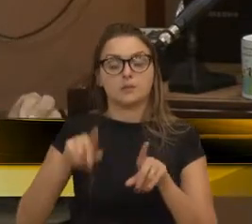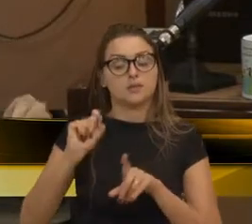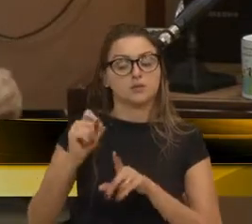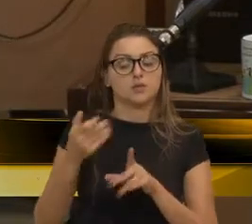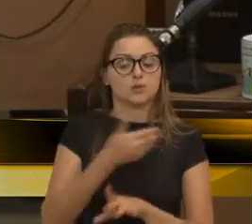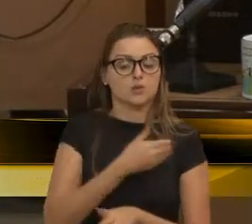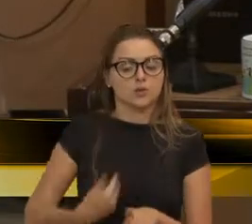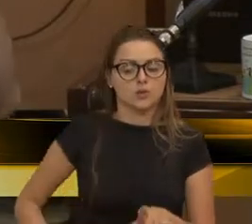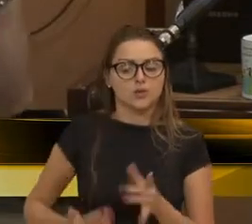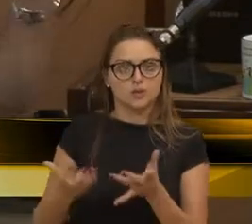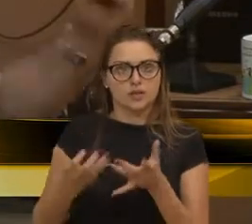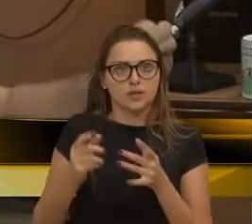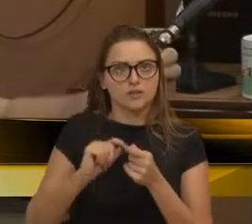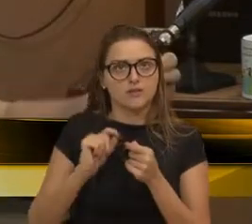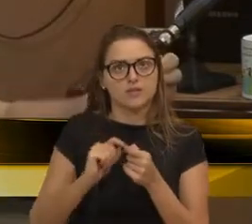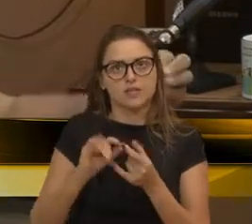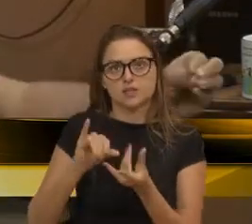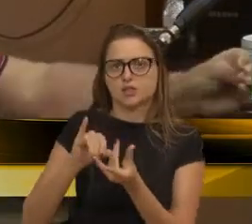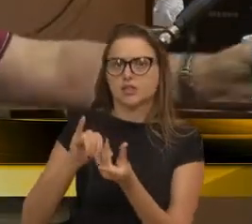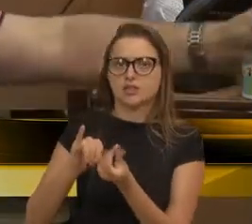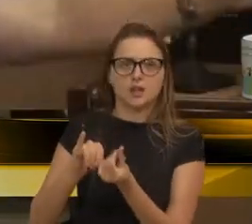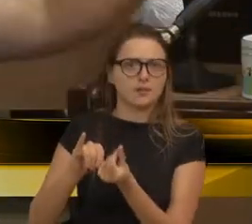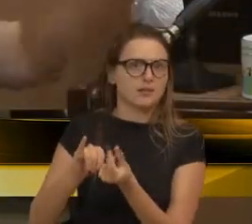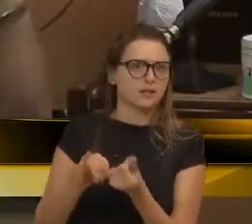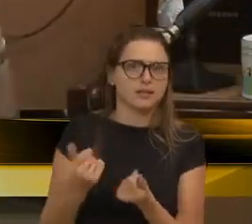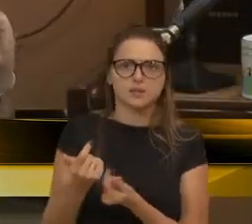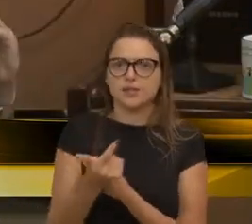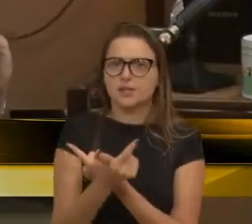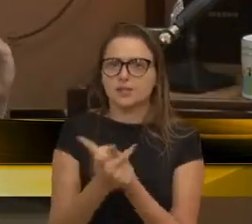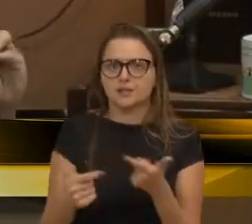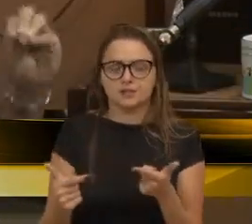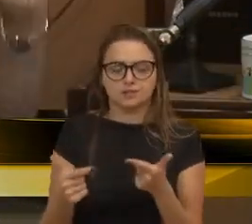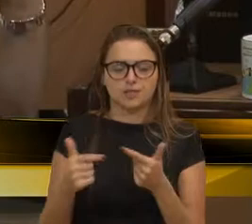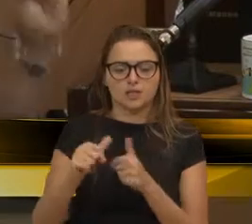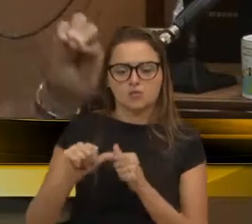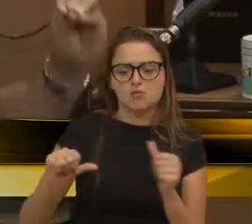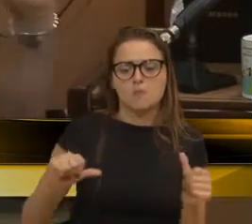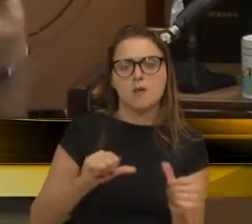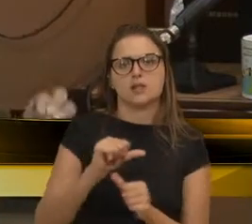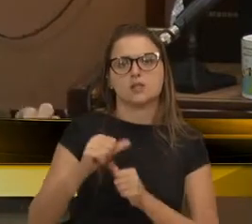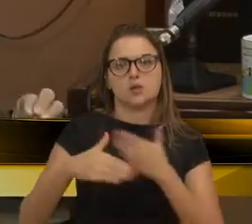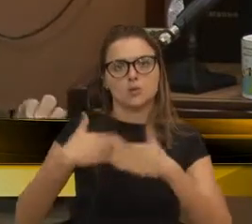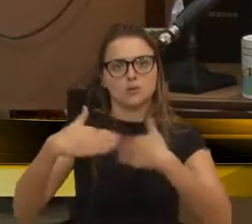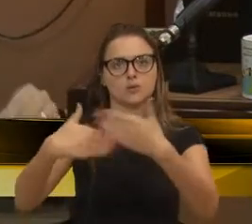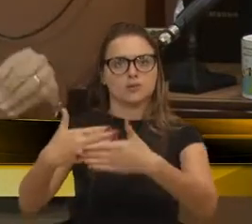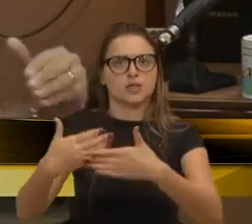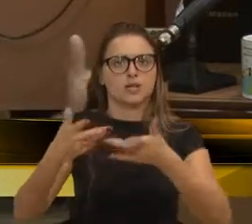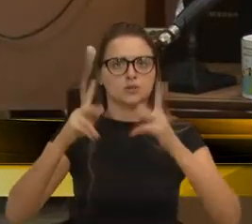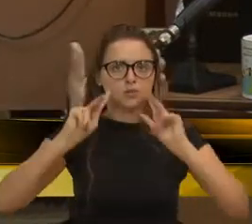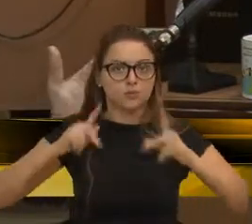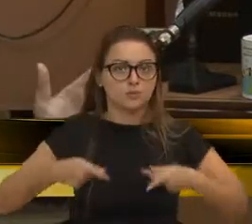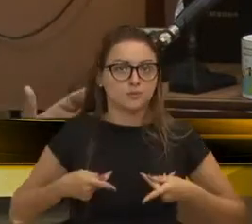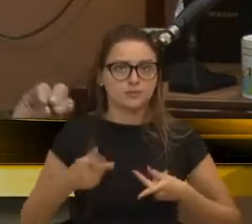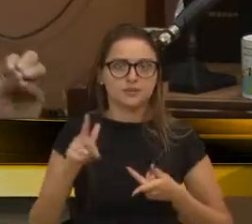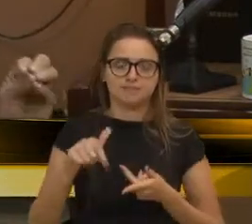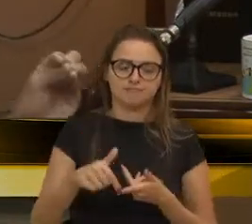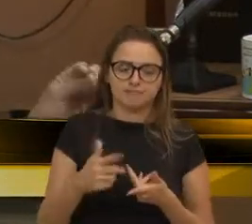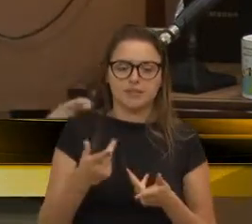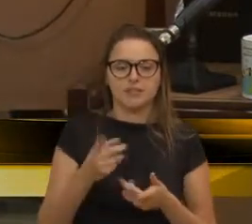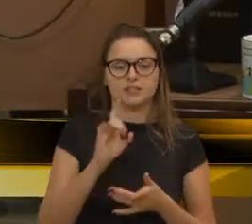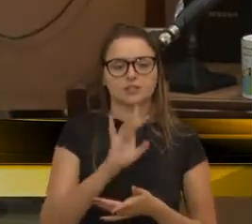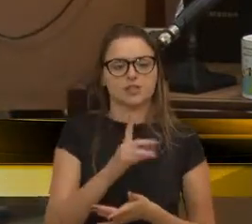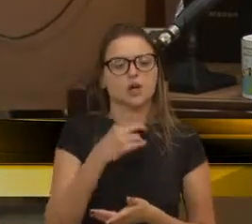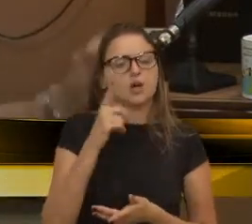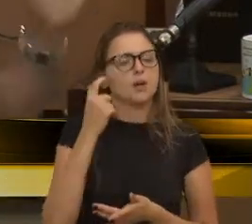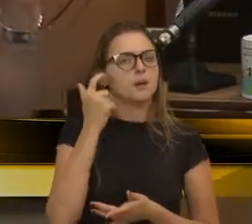realmente partir para um regime de capitalização sem um período de transição justo e humano é realmente atender aos interesses do